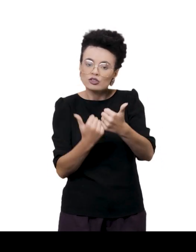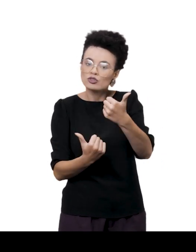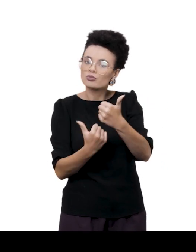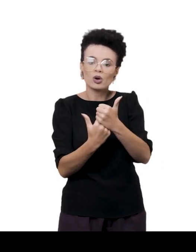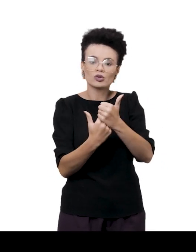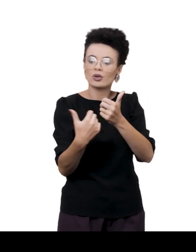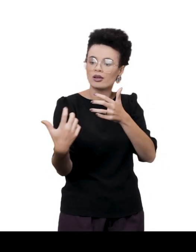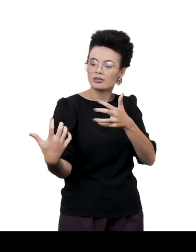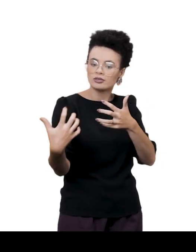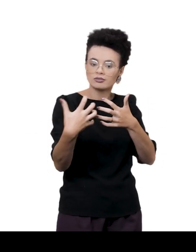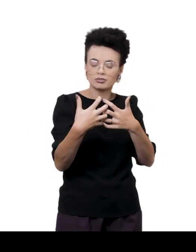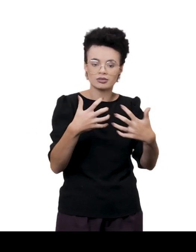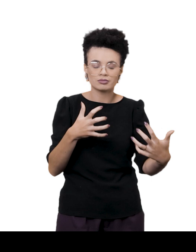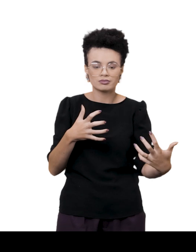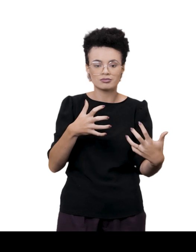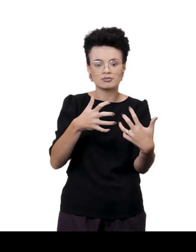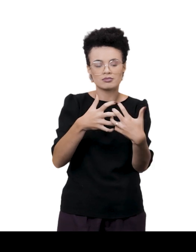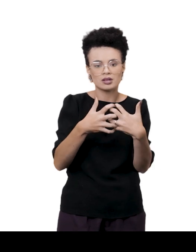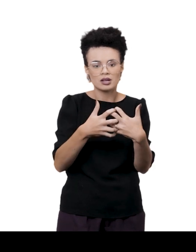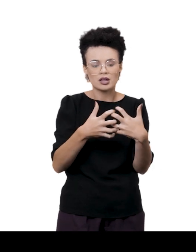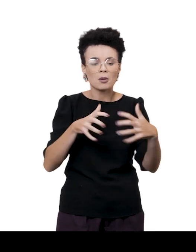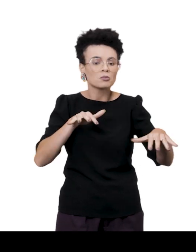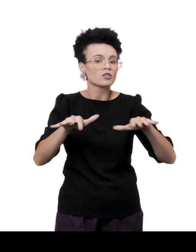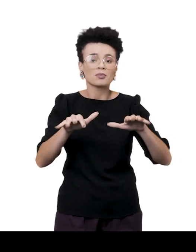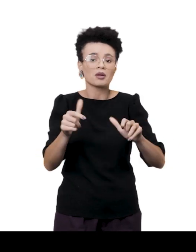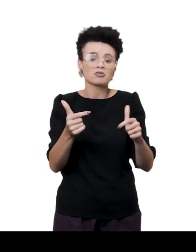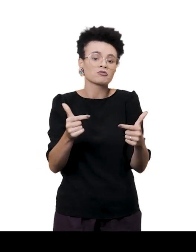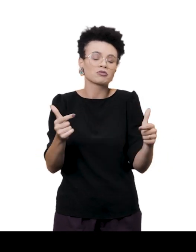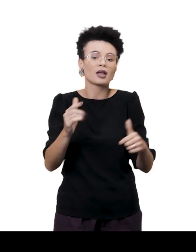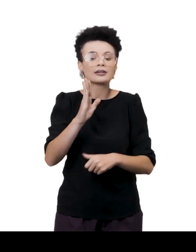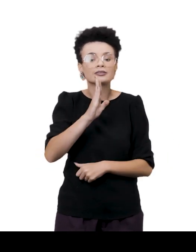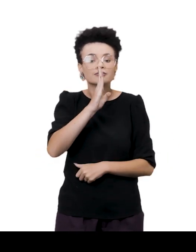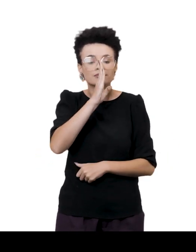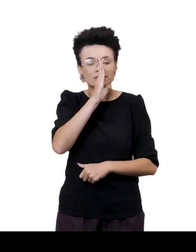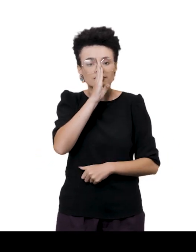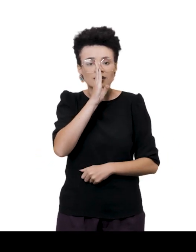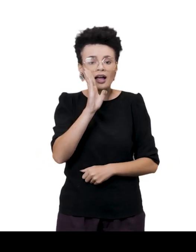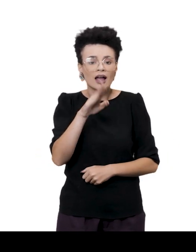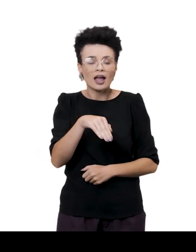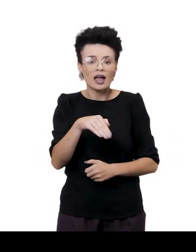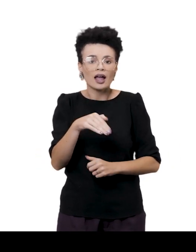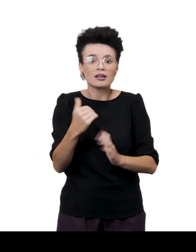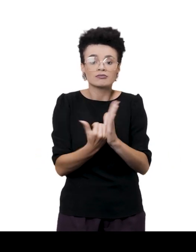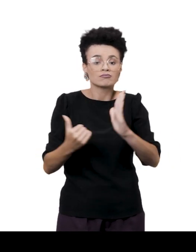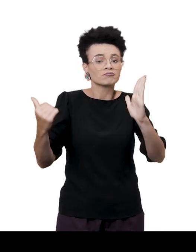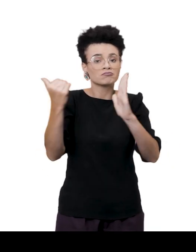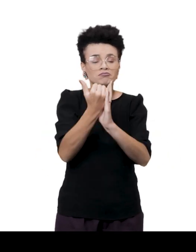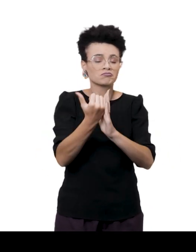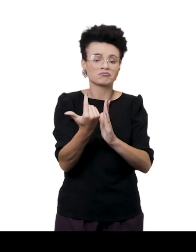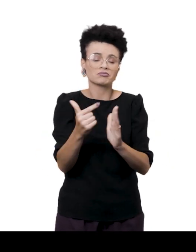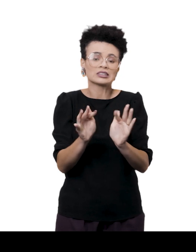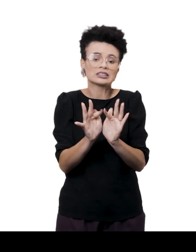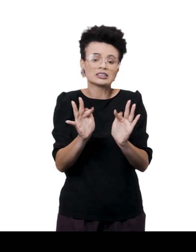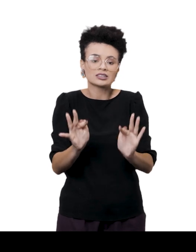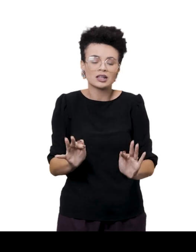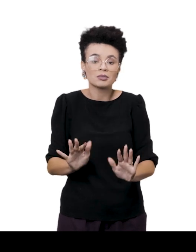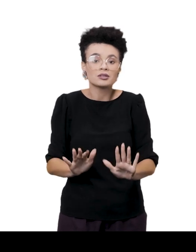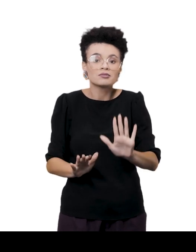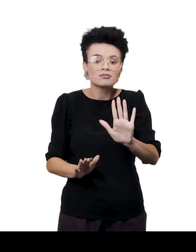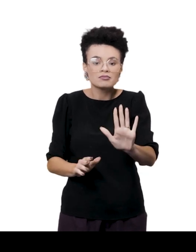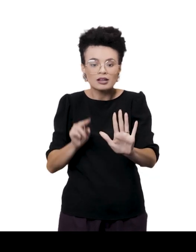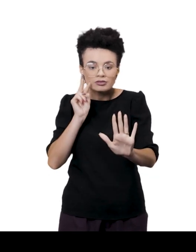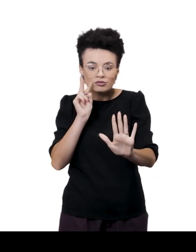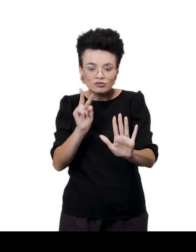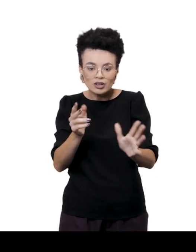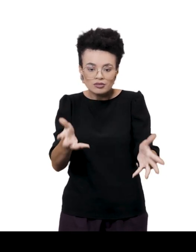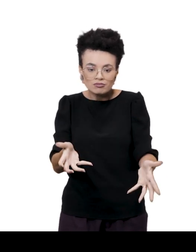suporte se torna parte da paisagem representada. Trata-se de uma imagem silenciosa e concentrada, construída